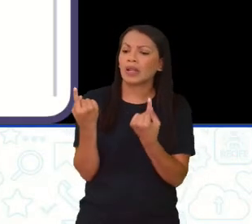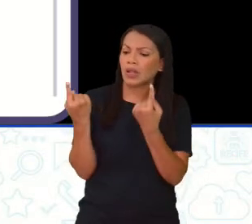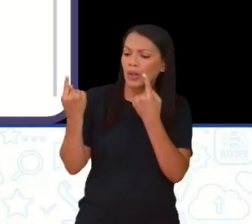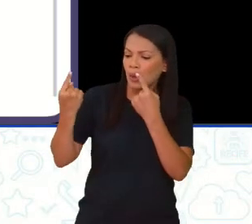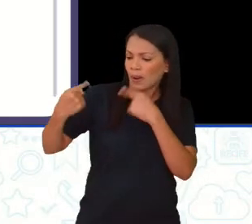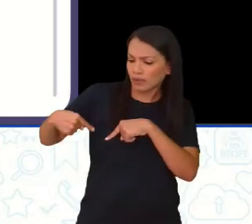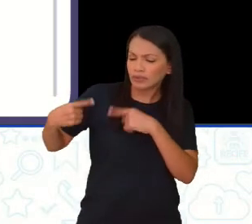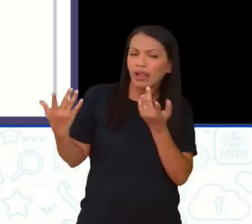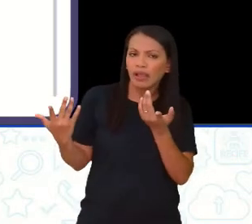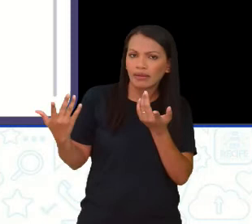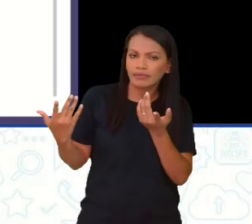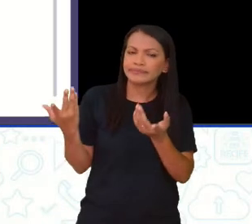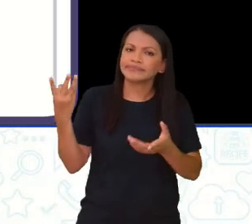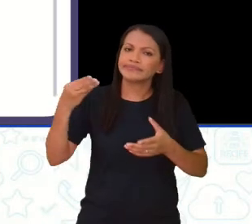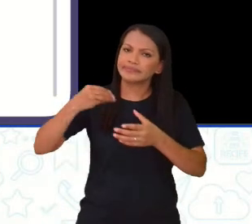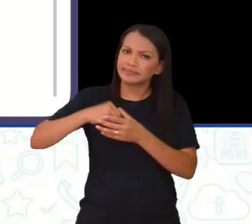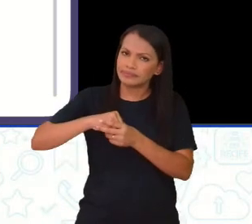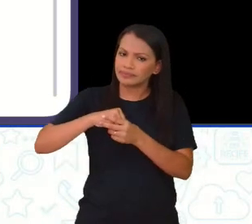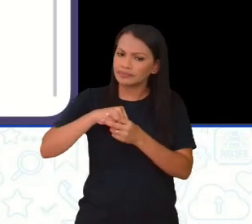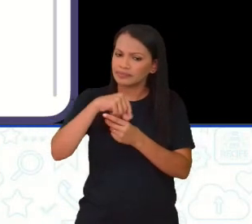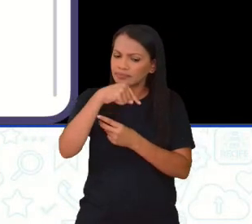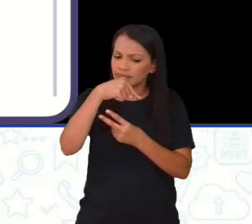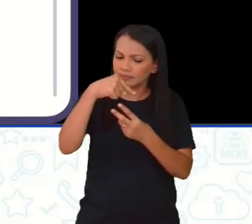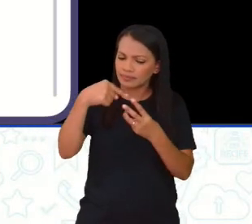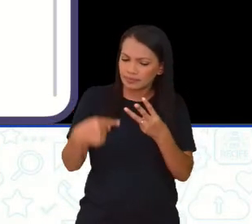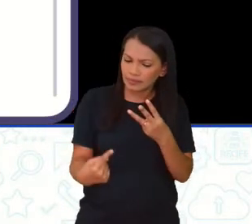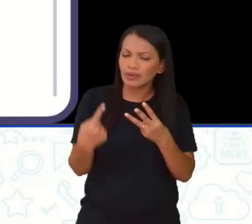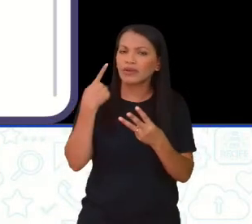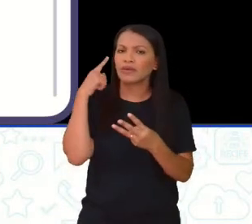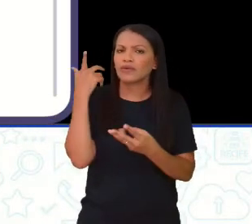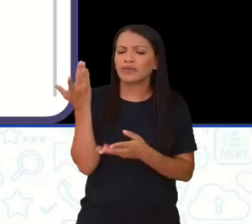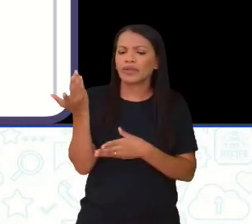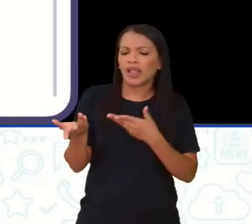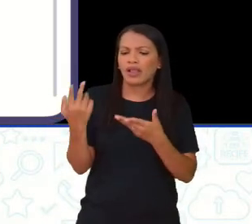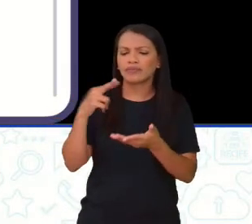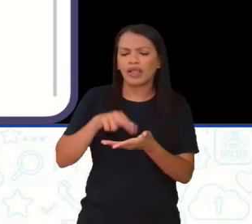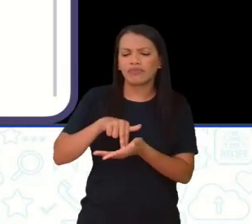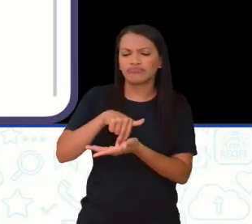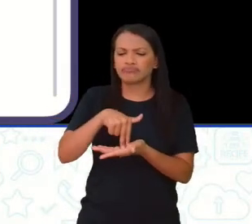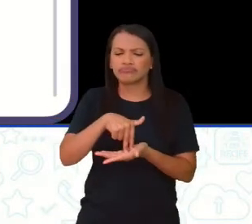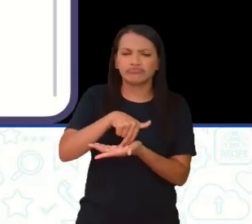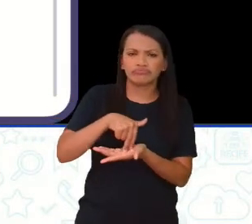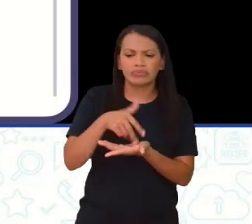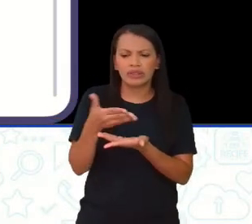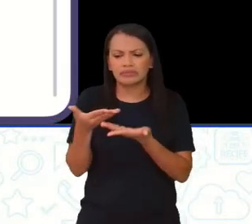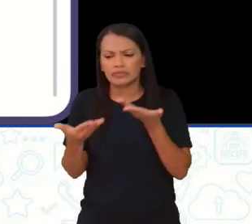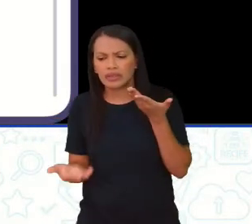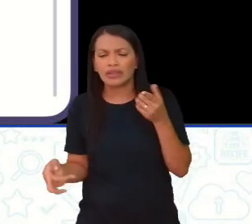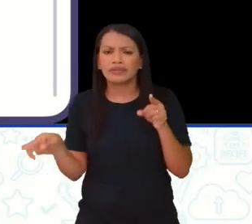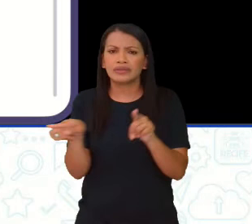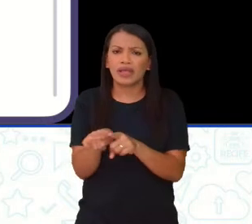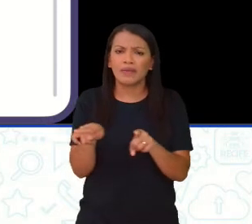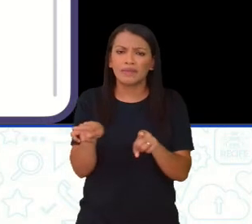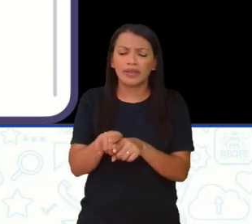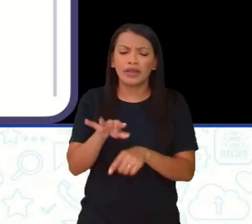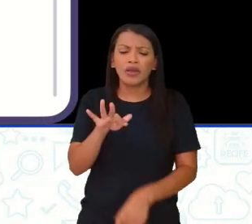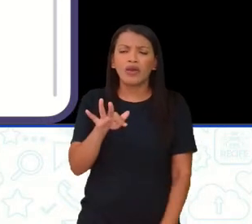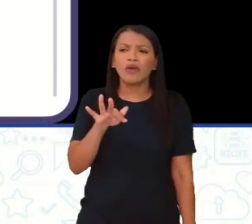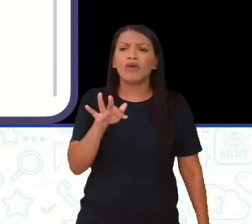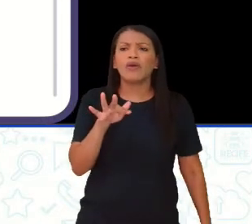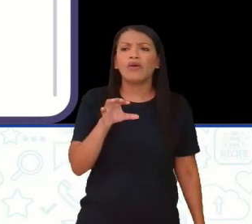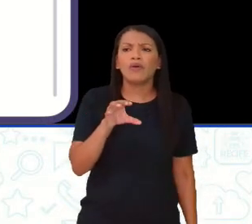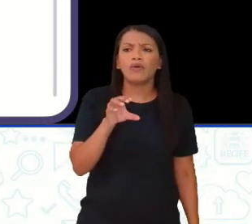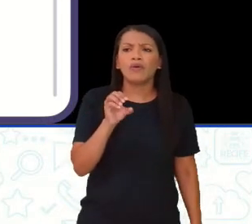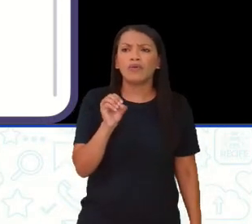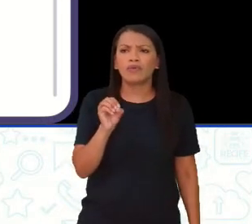Então, dentro delas, existem aí, né, a parte do desequilíbrio, né, a contusão. Isso aí é uma